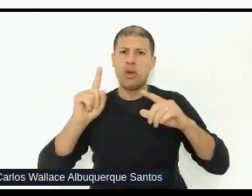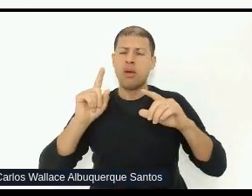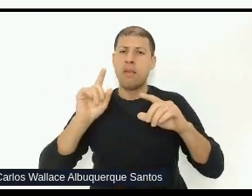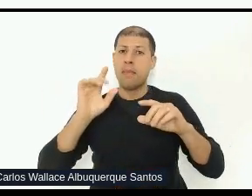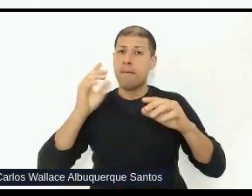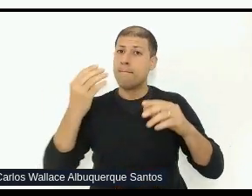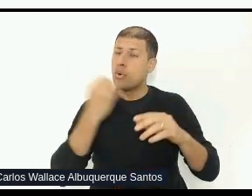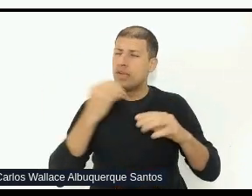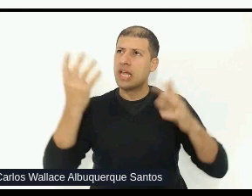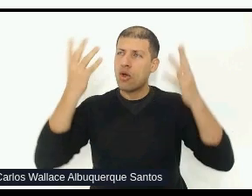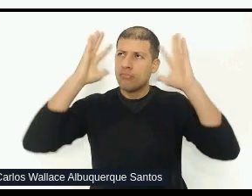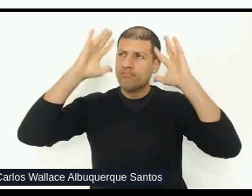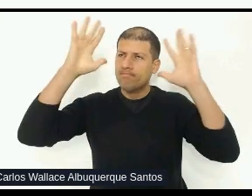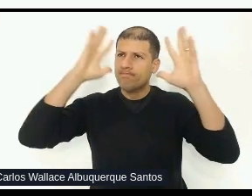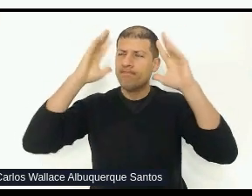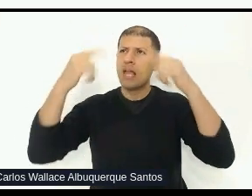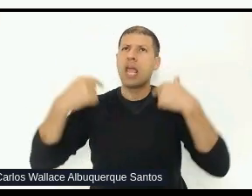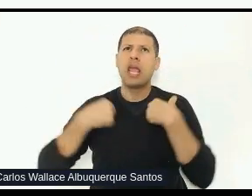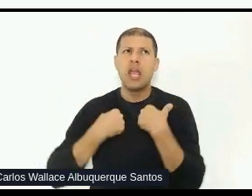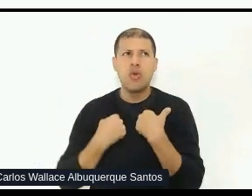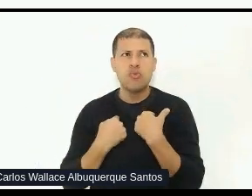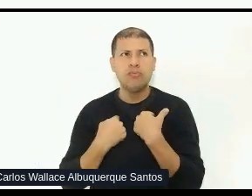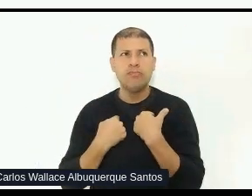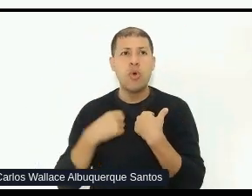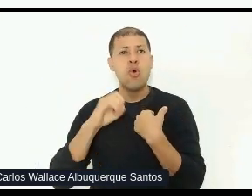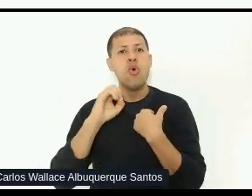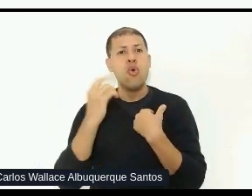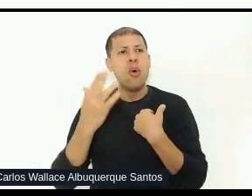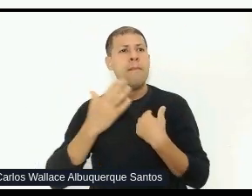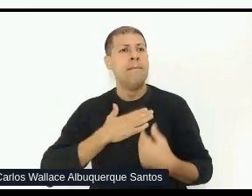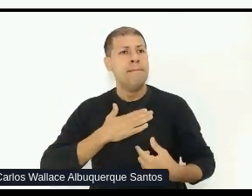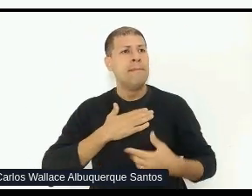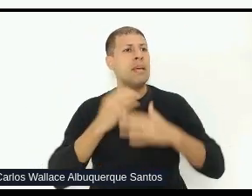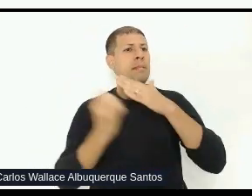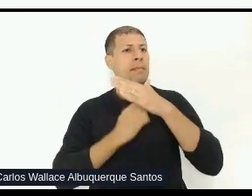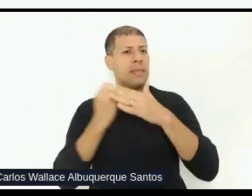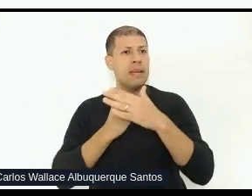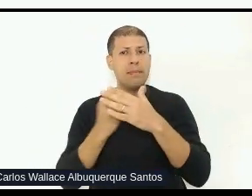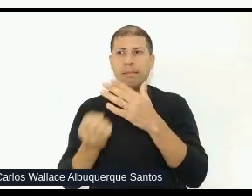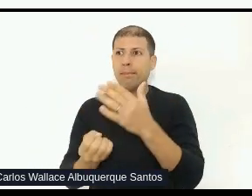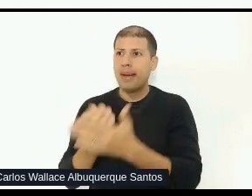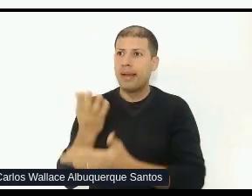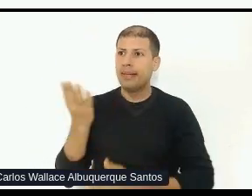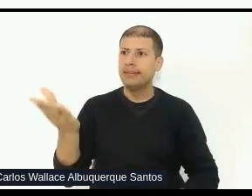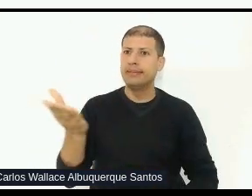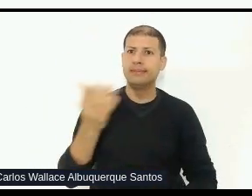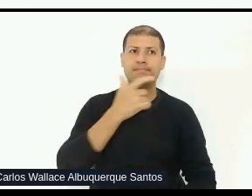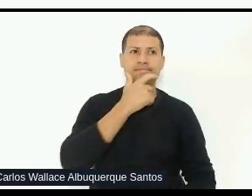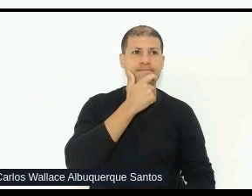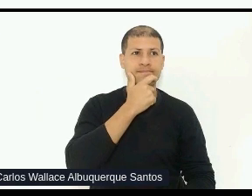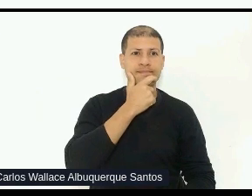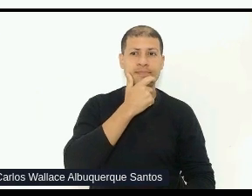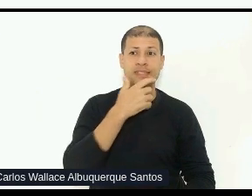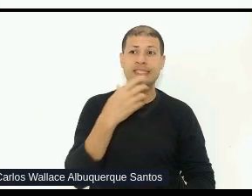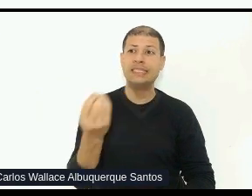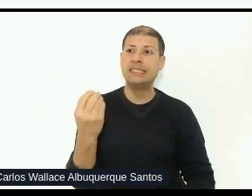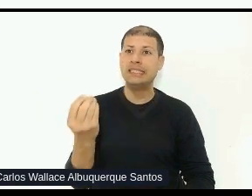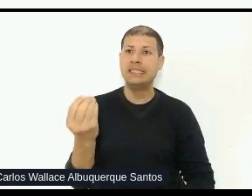poxa, como é que eu, ou talvez na minha organização, se surgisse esse cenário, como é que